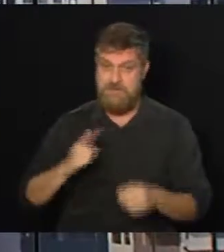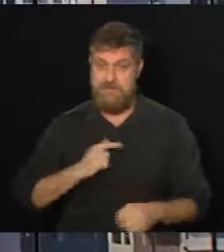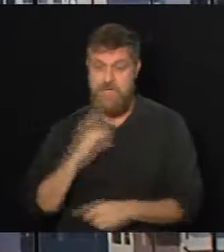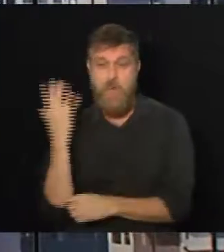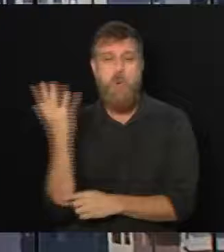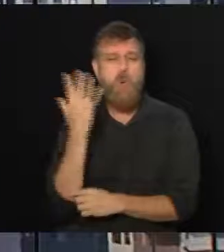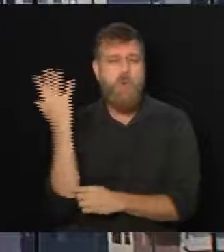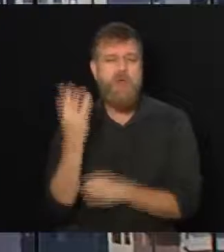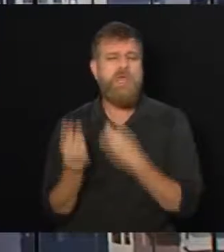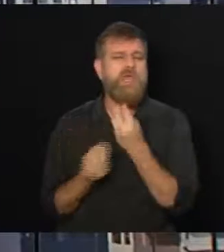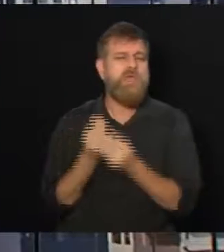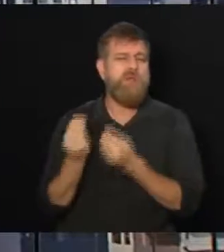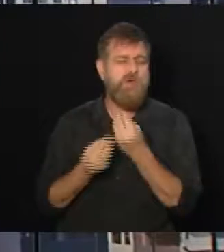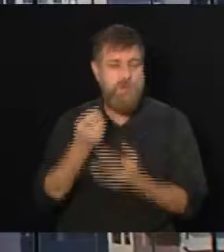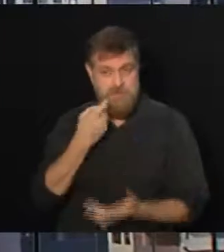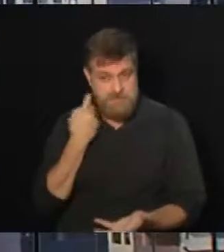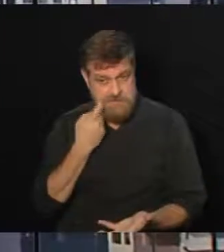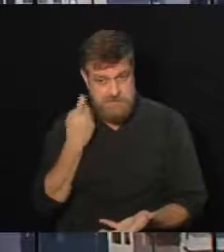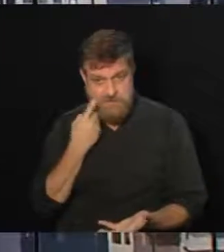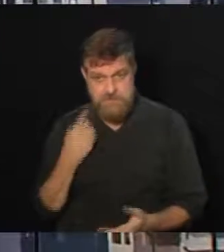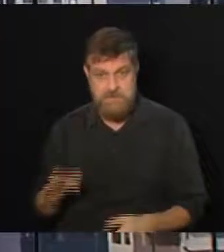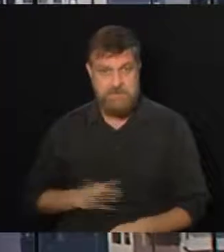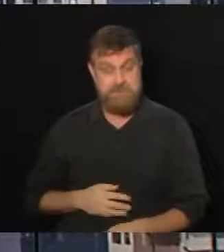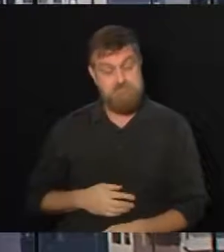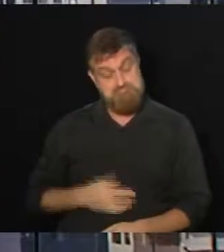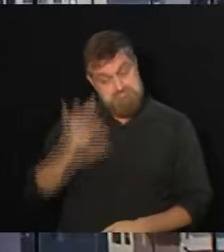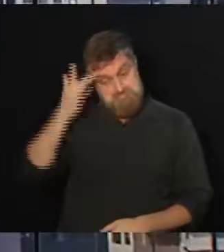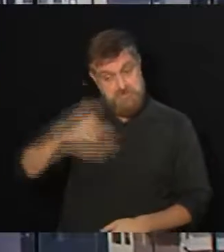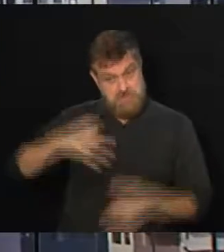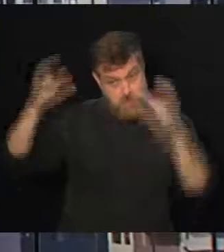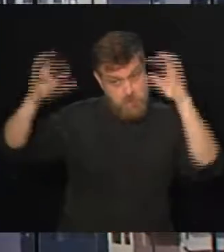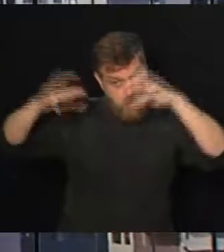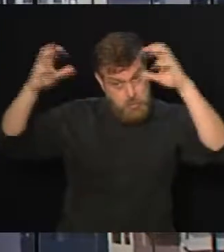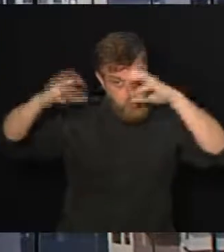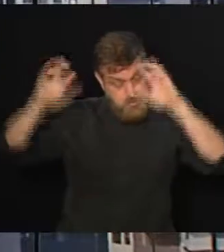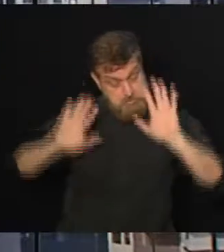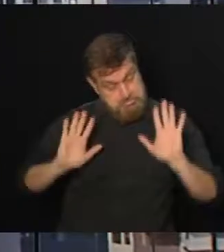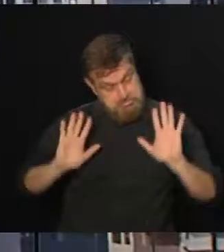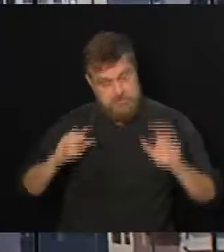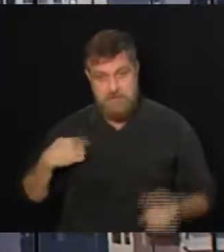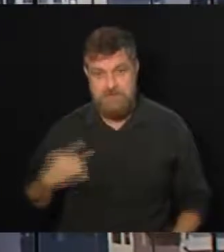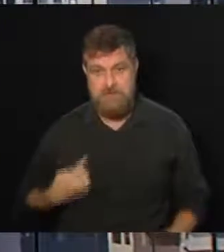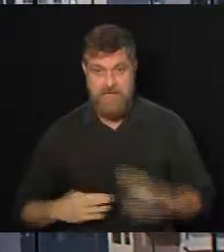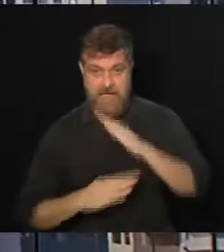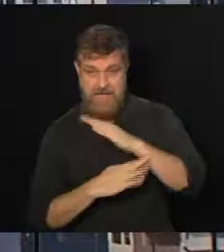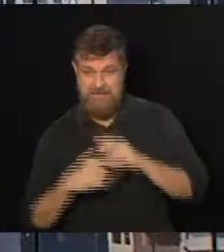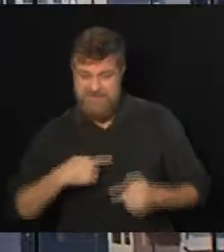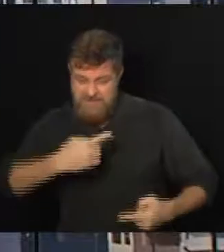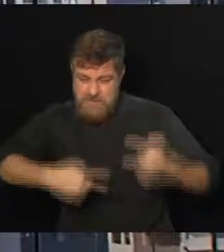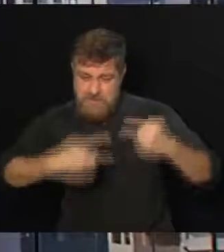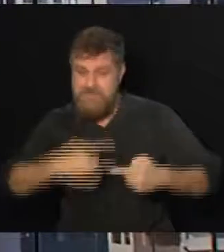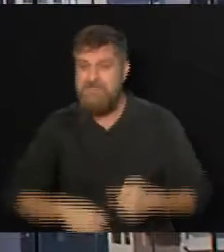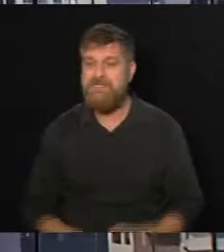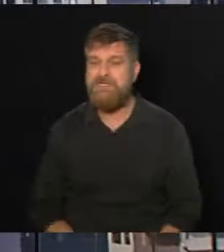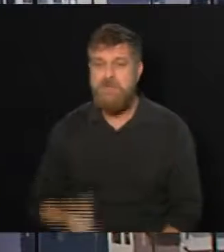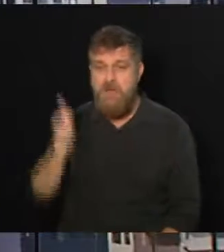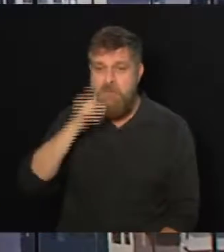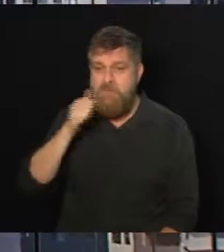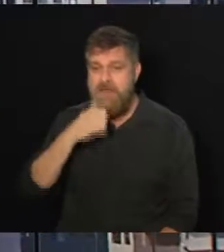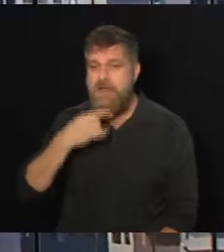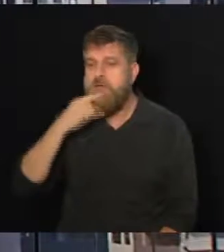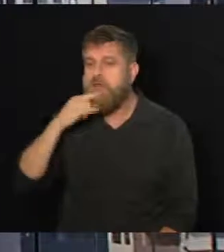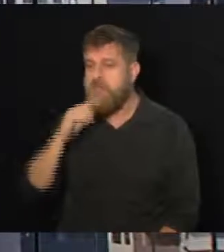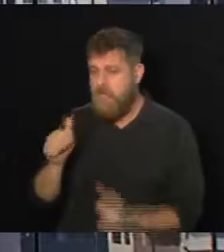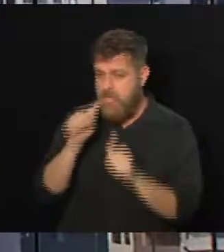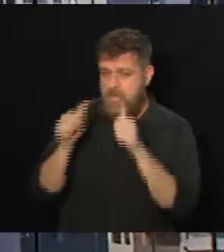previsão do tempo para esta sexta-feira, será que vai chover? A Câmara sediou um debate sobre mulheres alcoólatras.